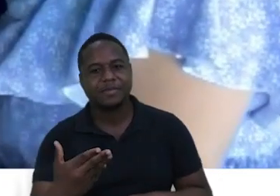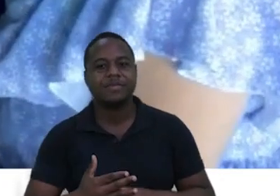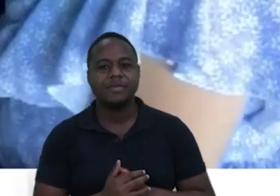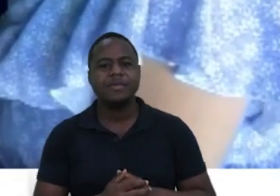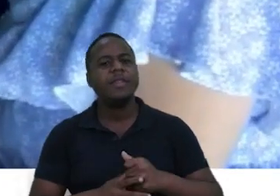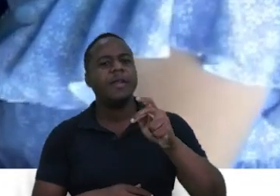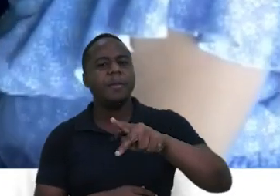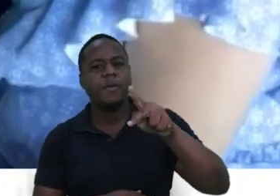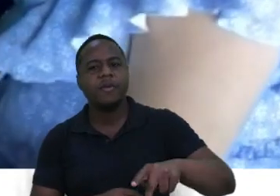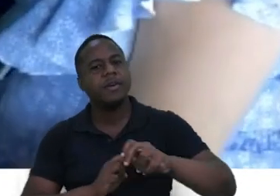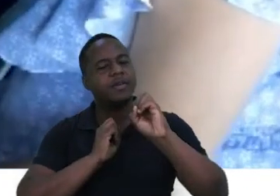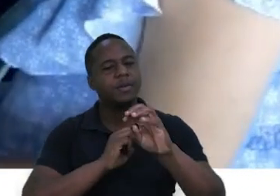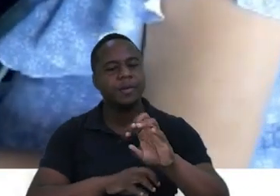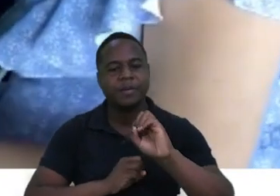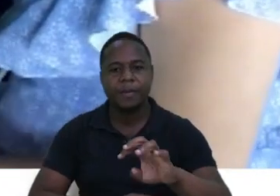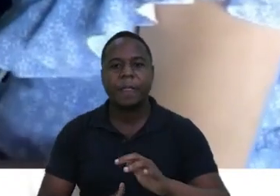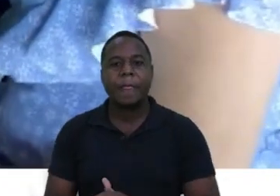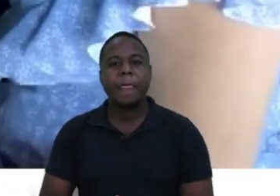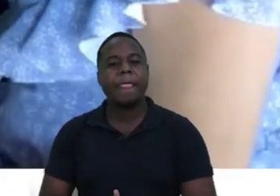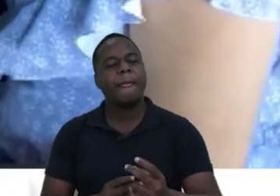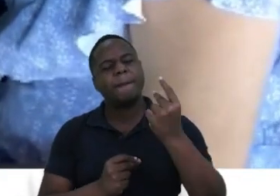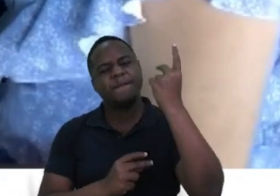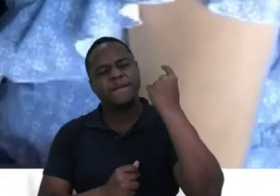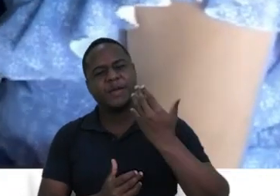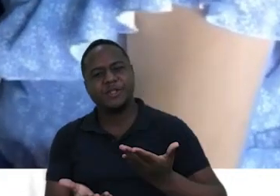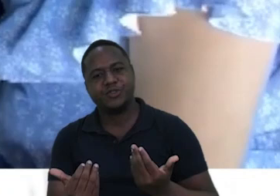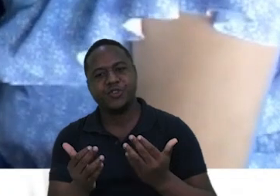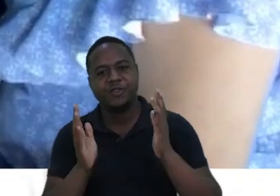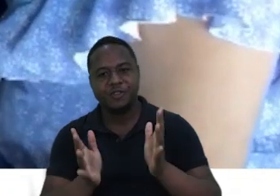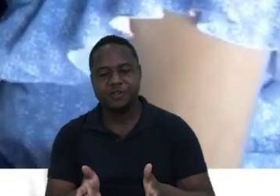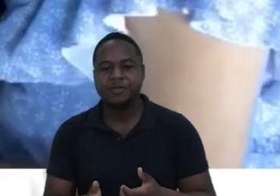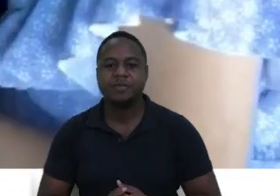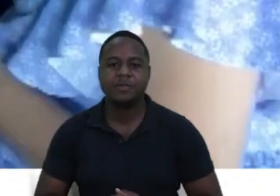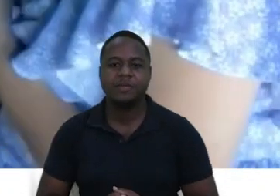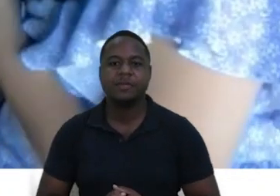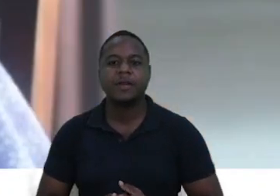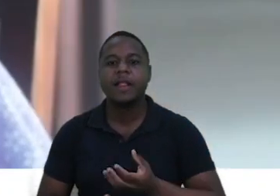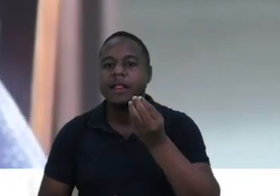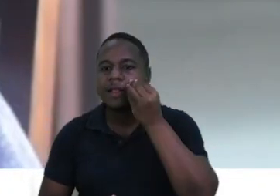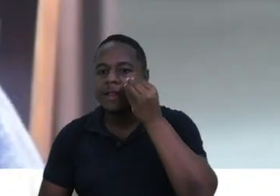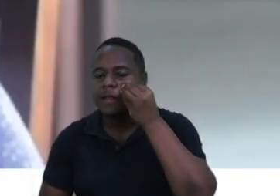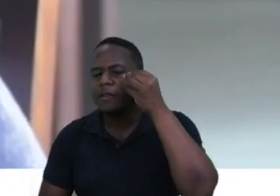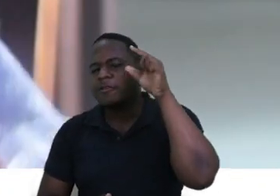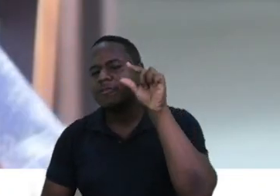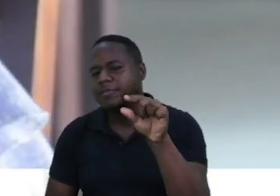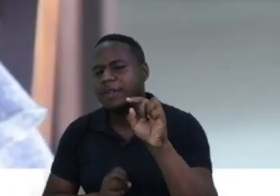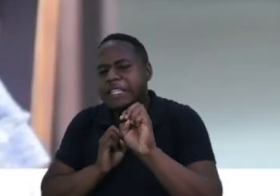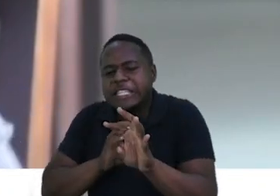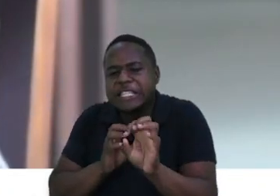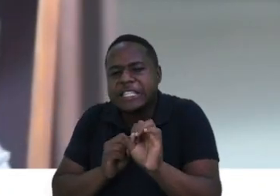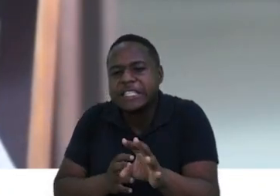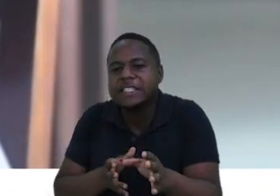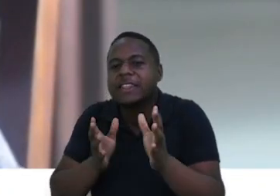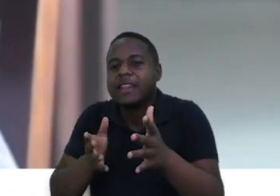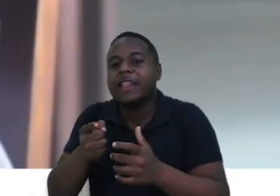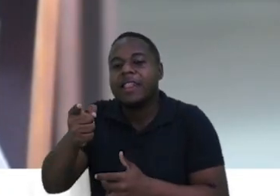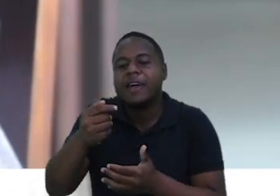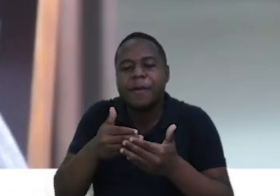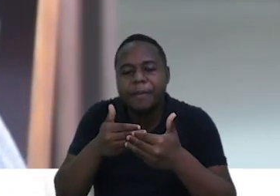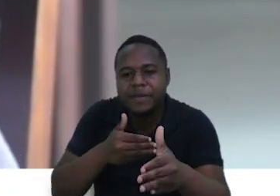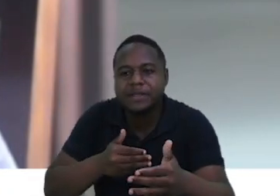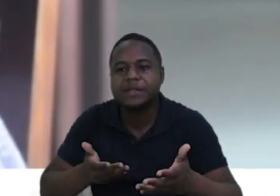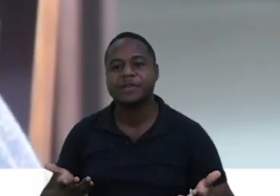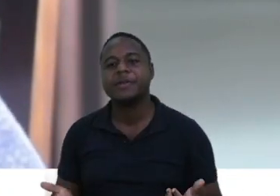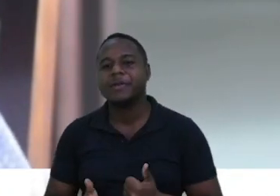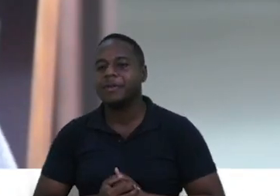são professores desde muito jovens, né? Que tal vocês darem uma palhinha e ensinar quem está começando, olha,